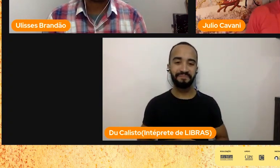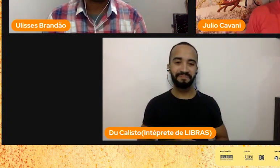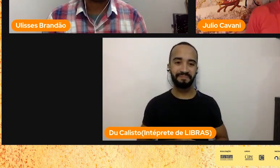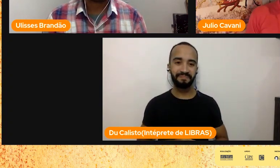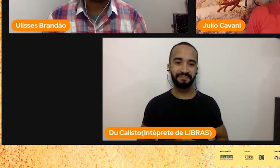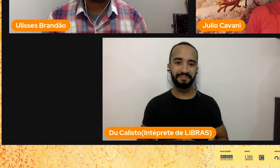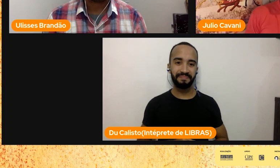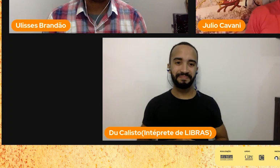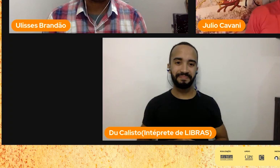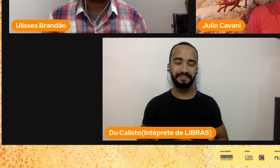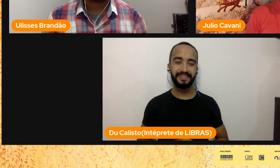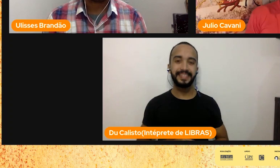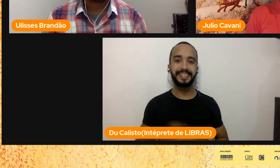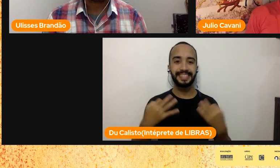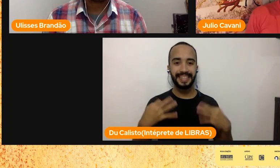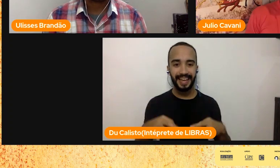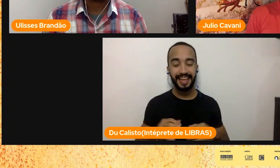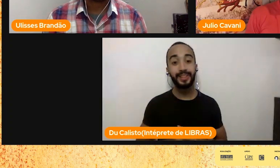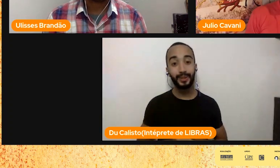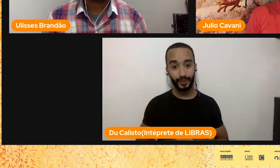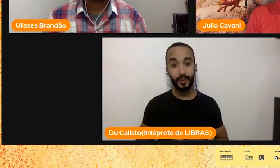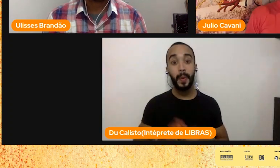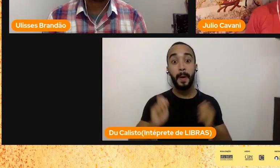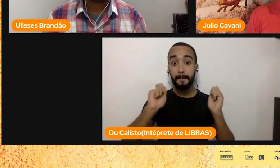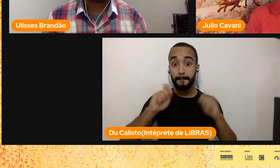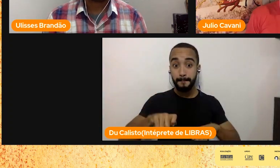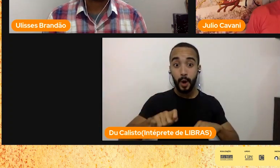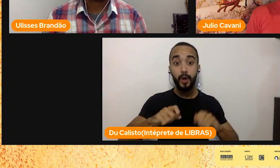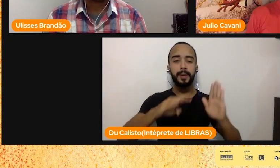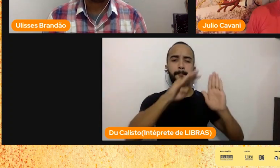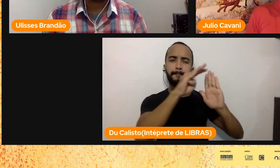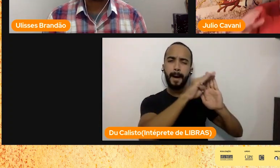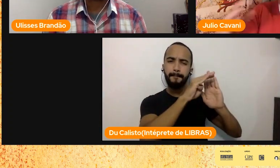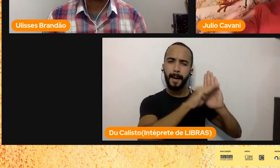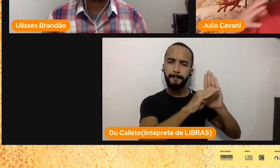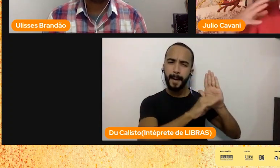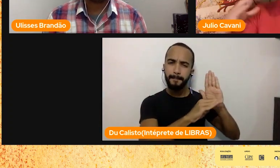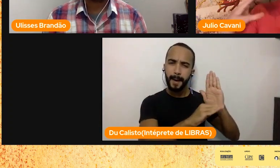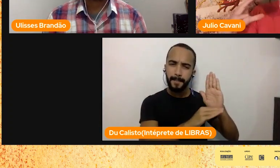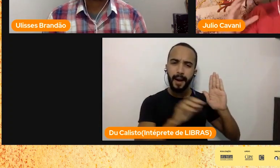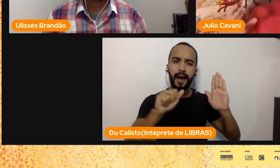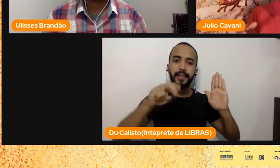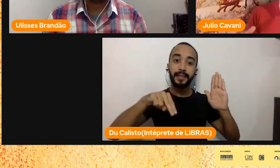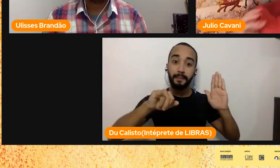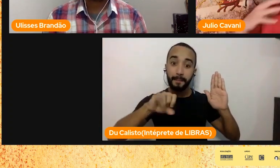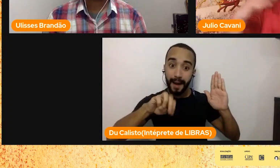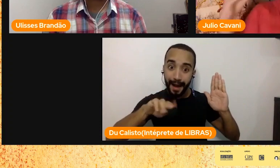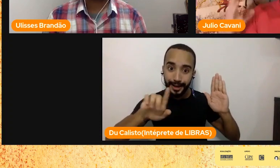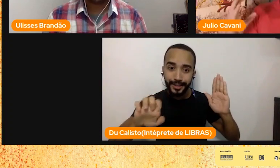É isso aí. Acompanhem a programação do Animage e vamos estar juntos, mesmo que